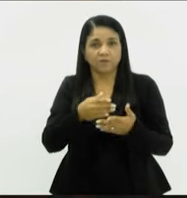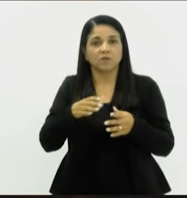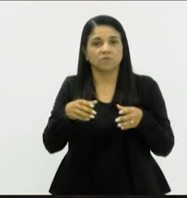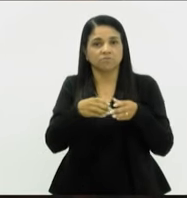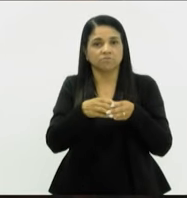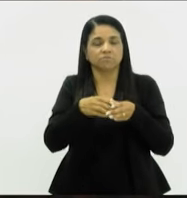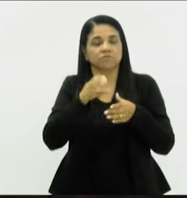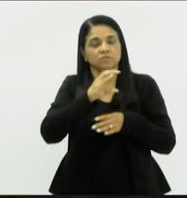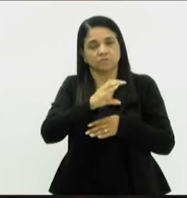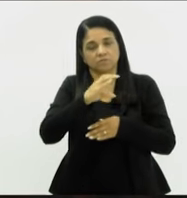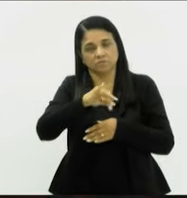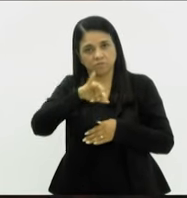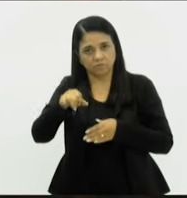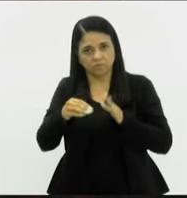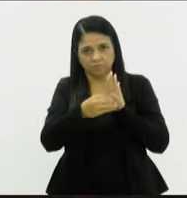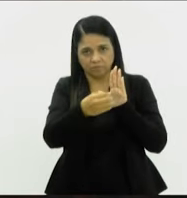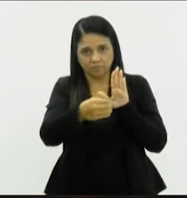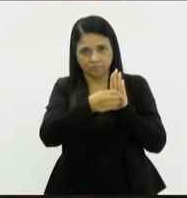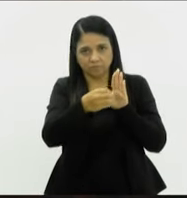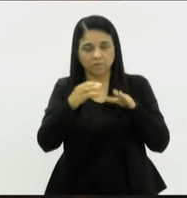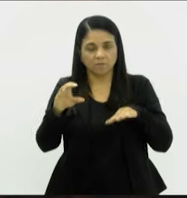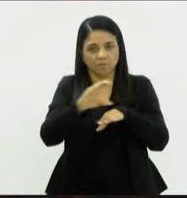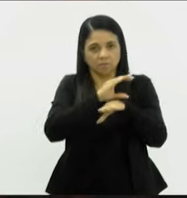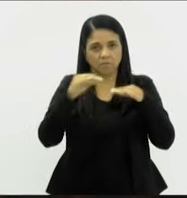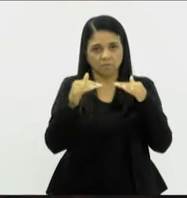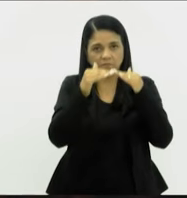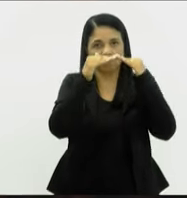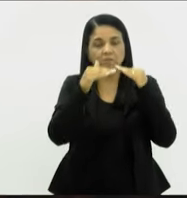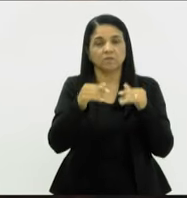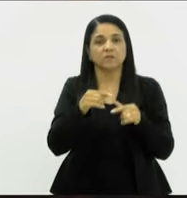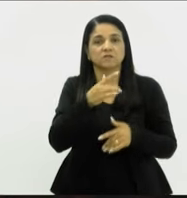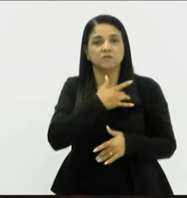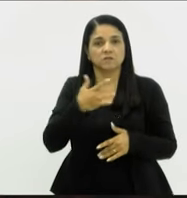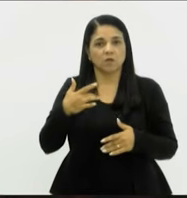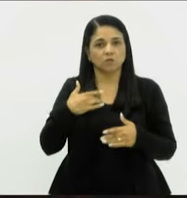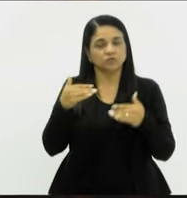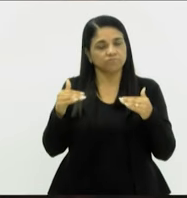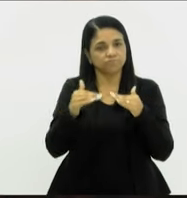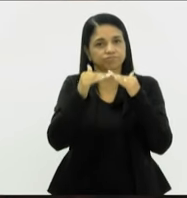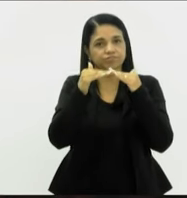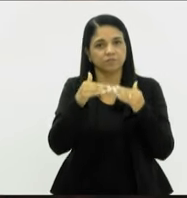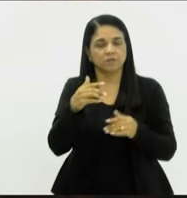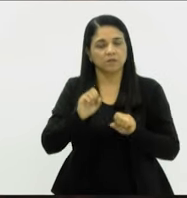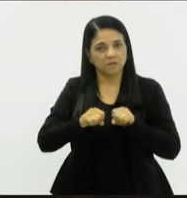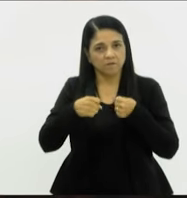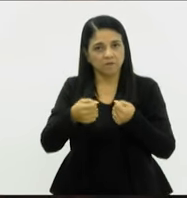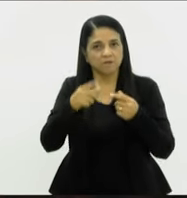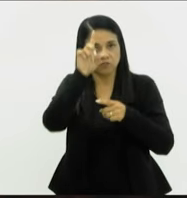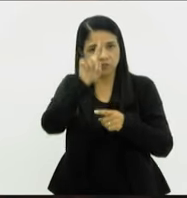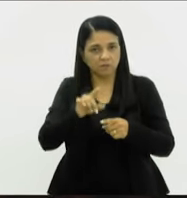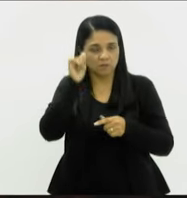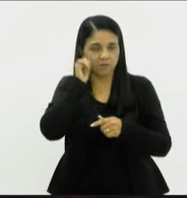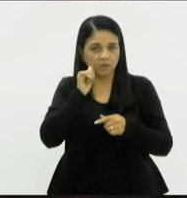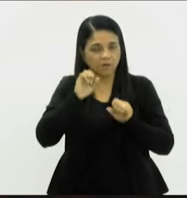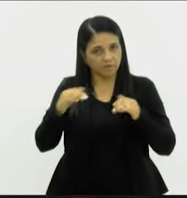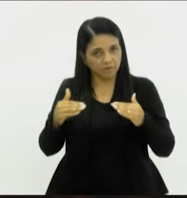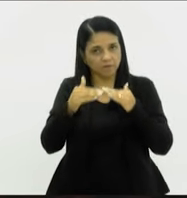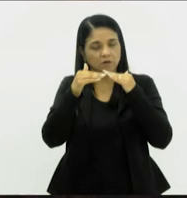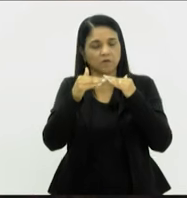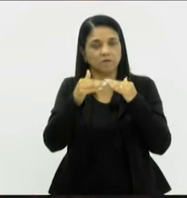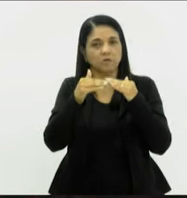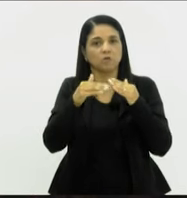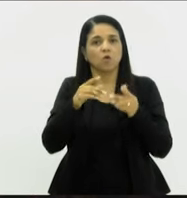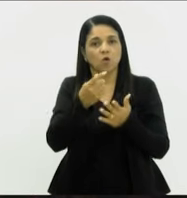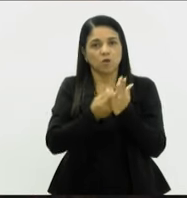comissões de Constituição e Justiça pela constitucionalidade, de saúde favorável, de defesa dos direitos da mulher favorável,